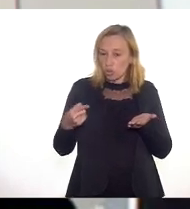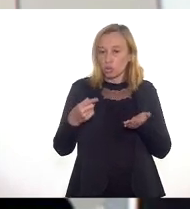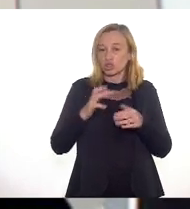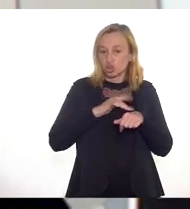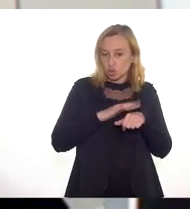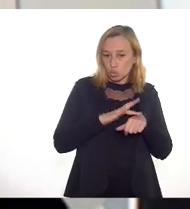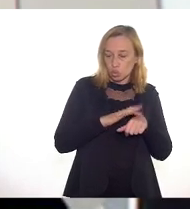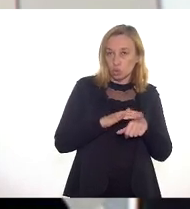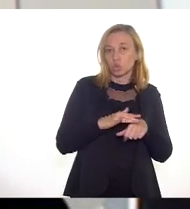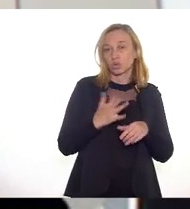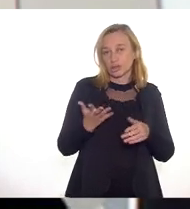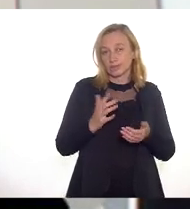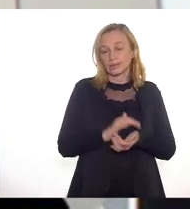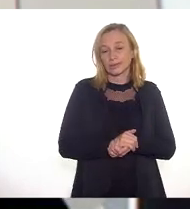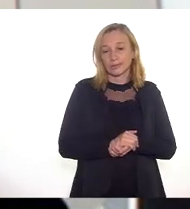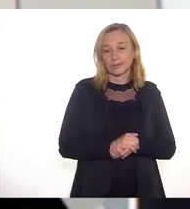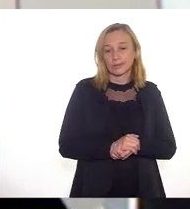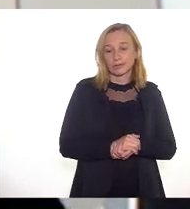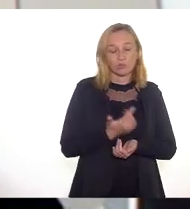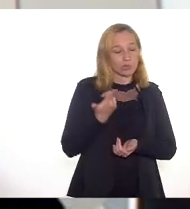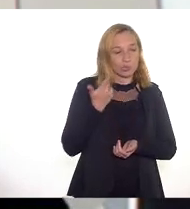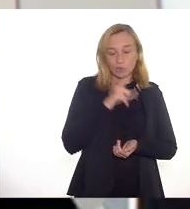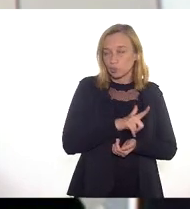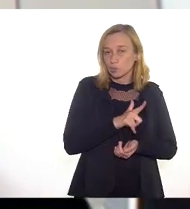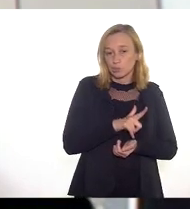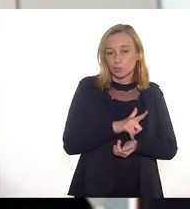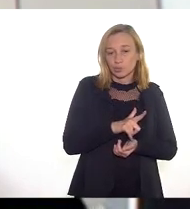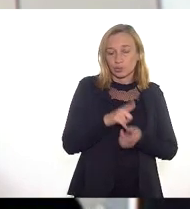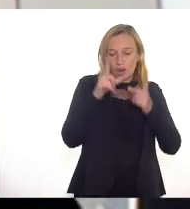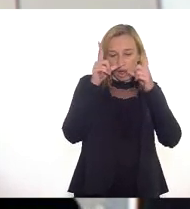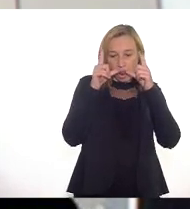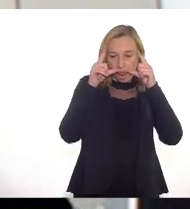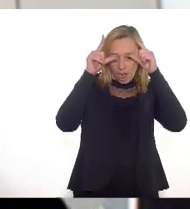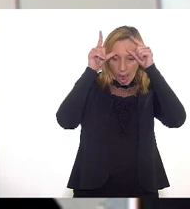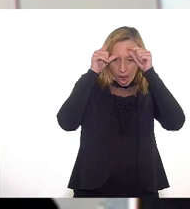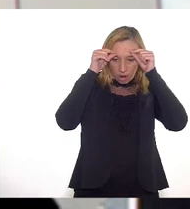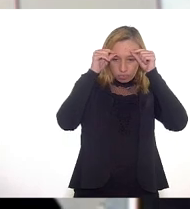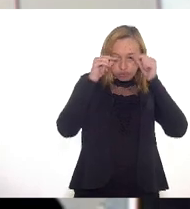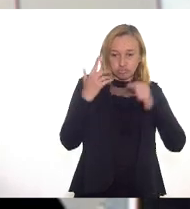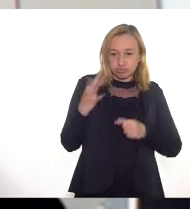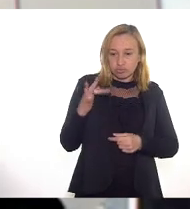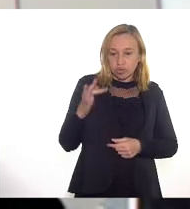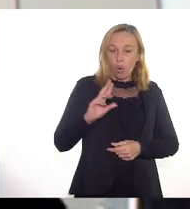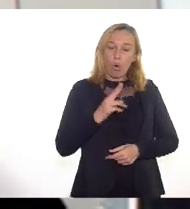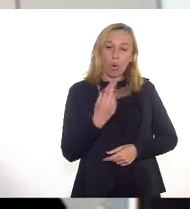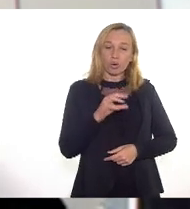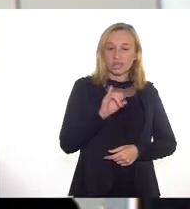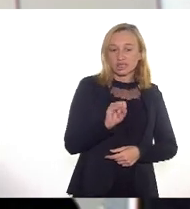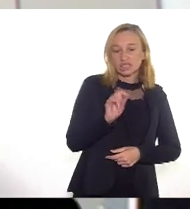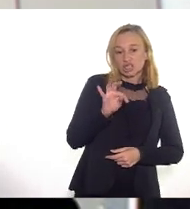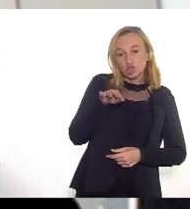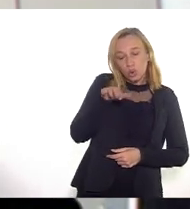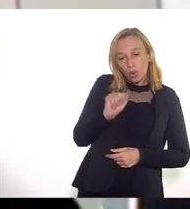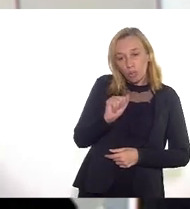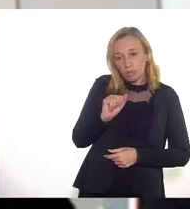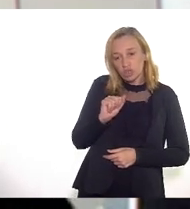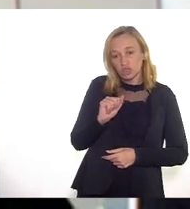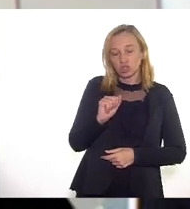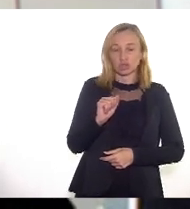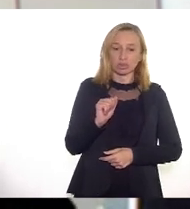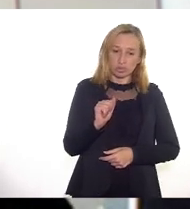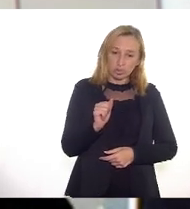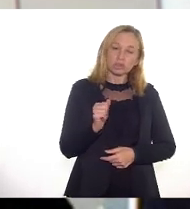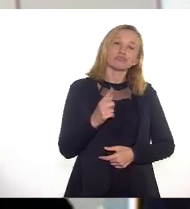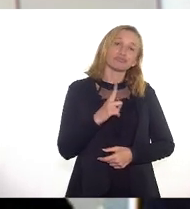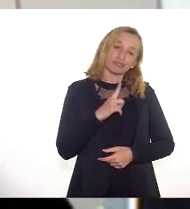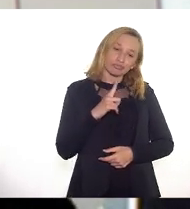diferentes síndromes raras, que não conseguem, muitas vezes, aliviar a dor ou os sintomas desse processo de adoecimento,